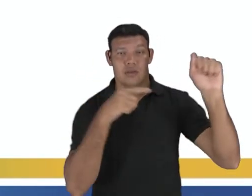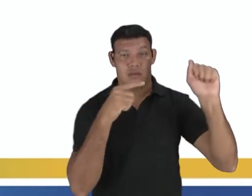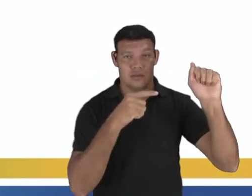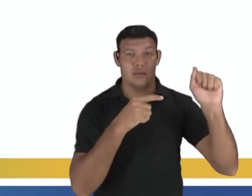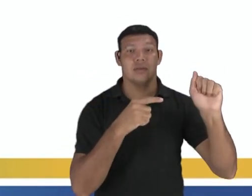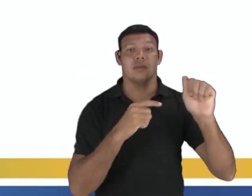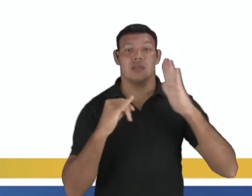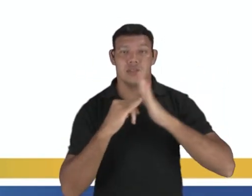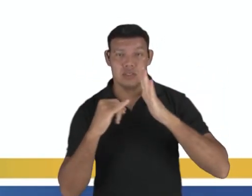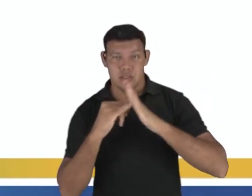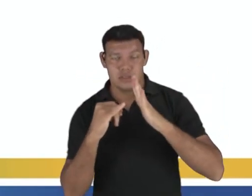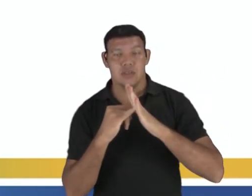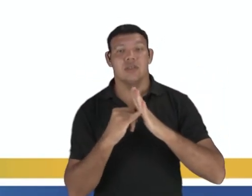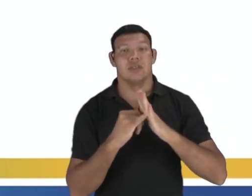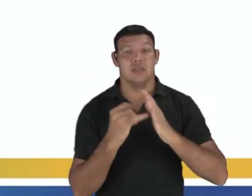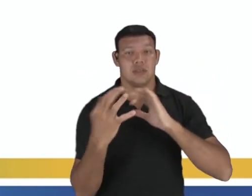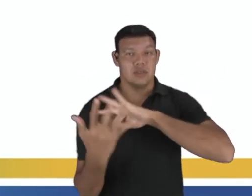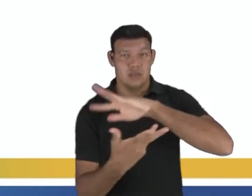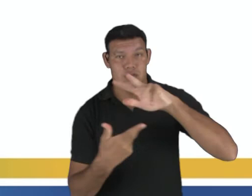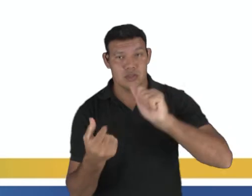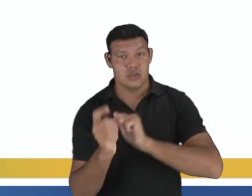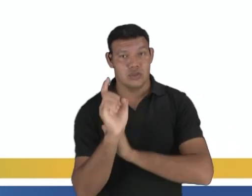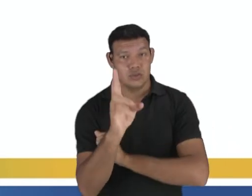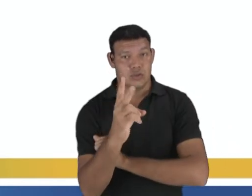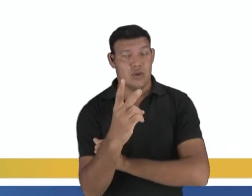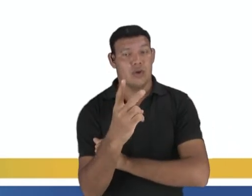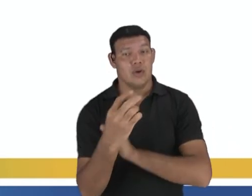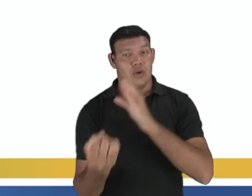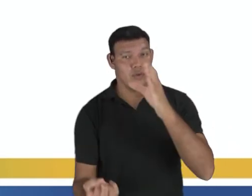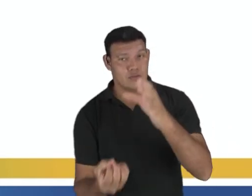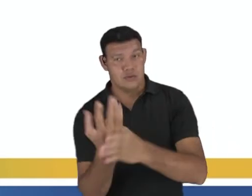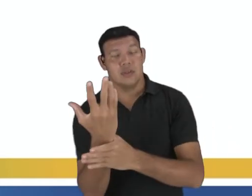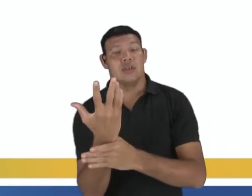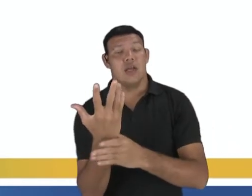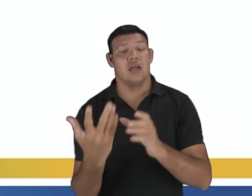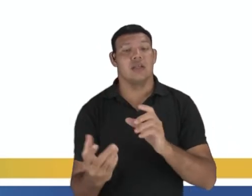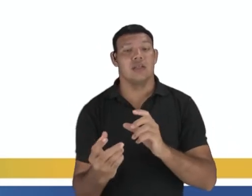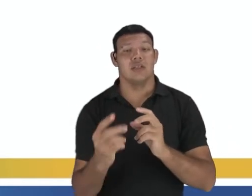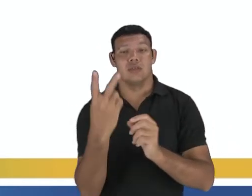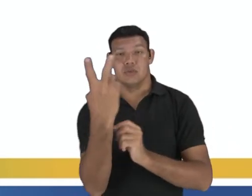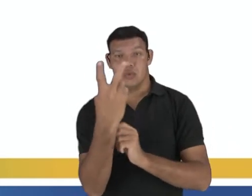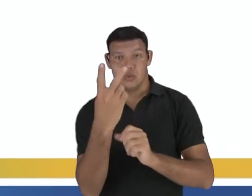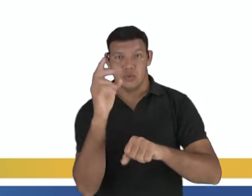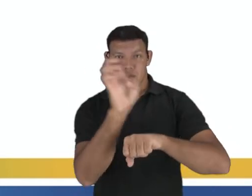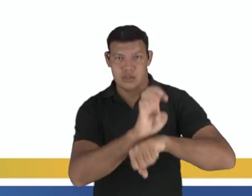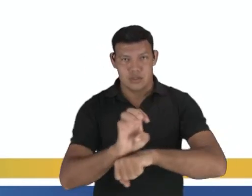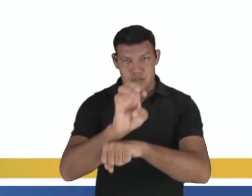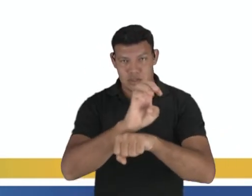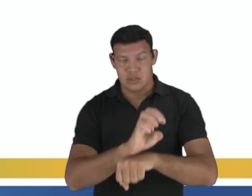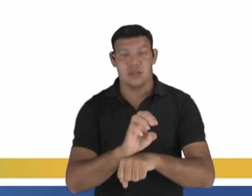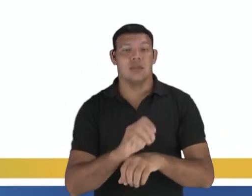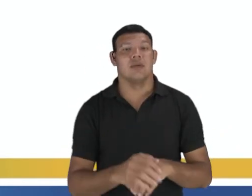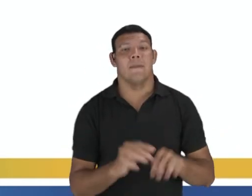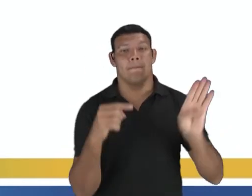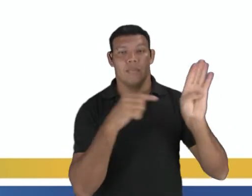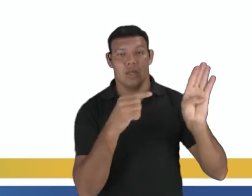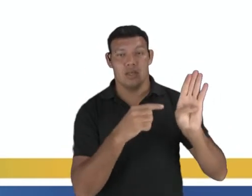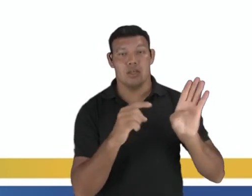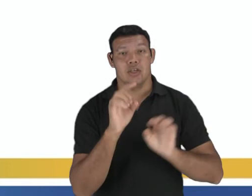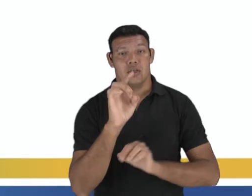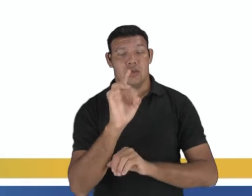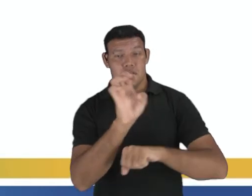Tais organizações podem ser criadas por apenas 2 estados? B. Somente estados podem criar esse tipo